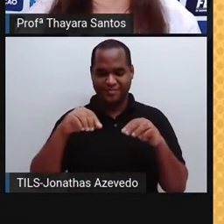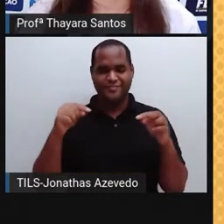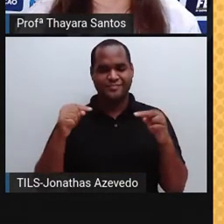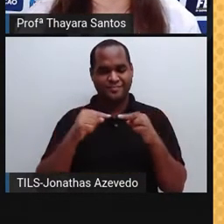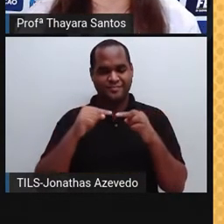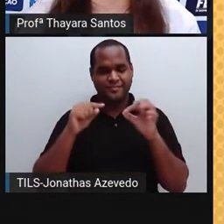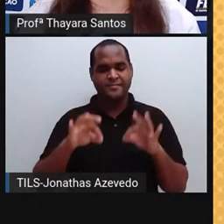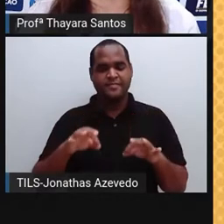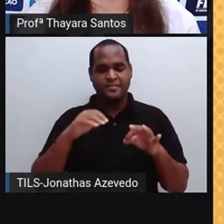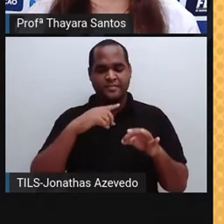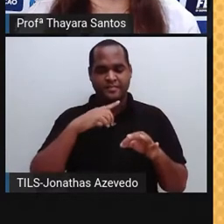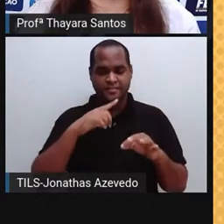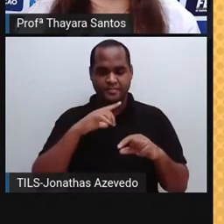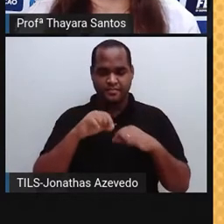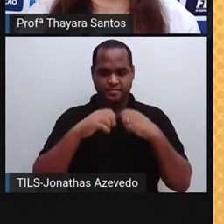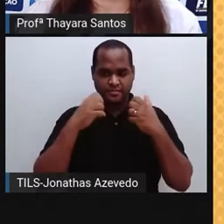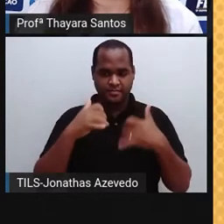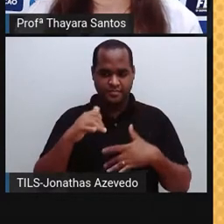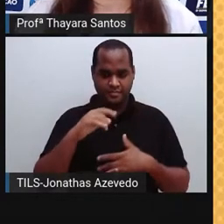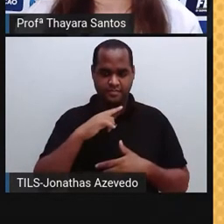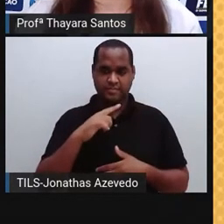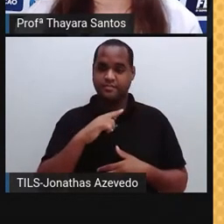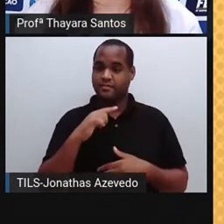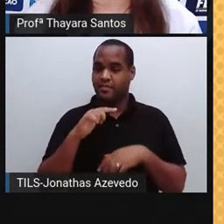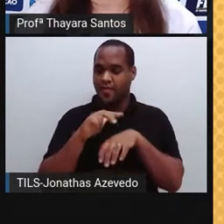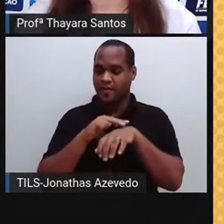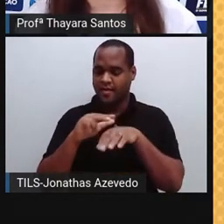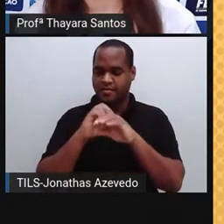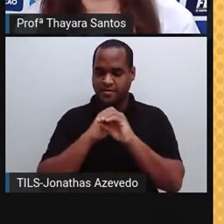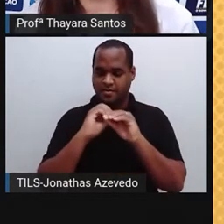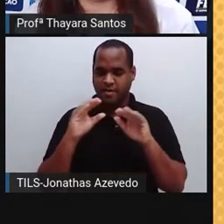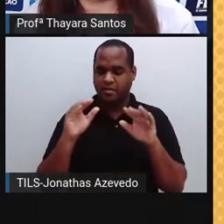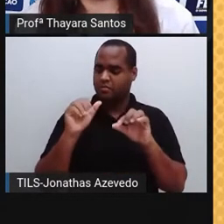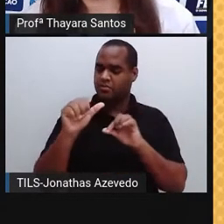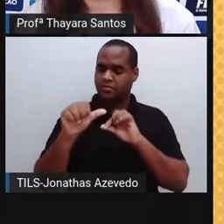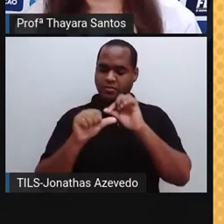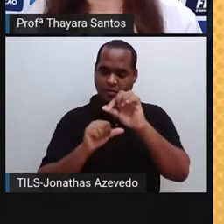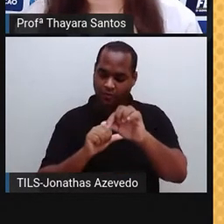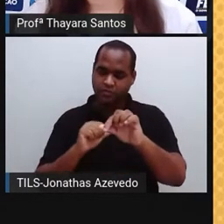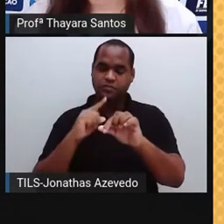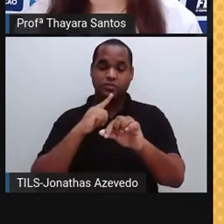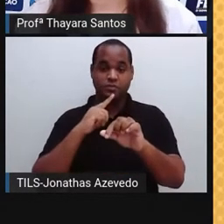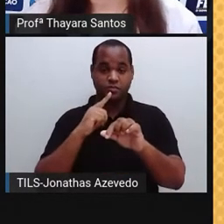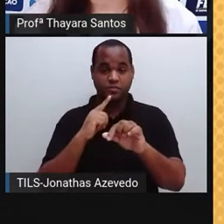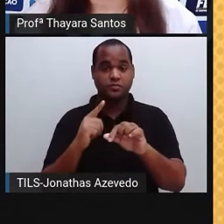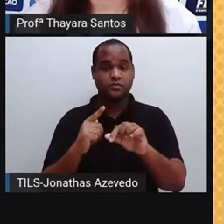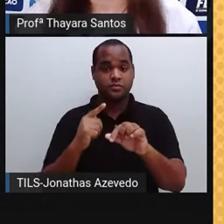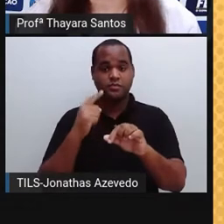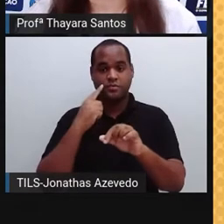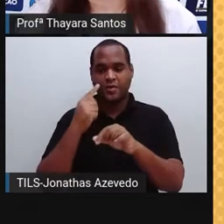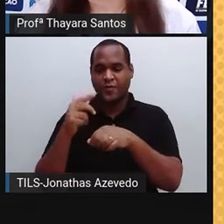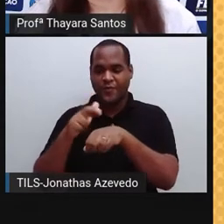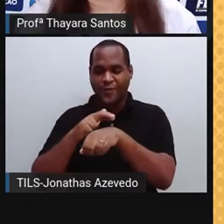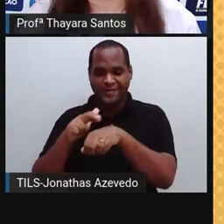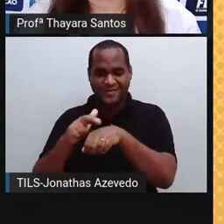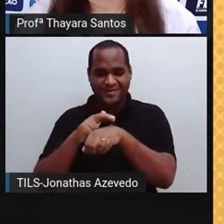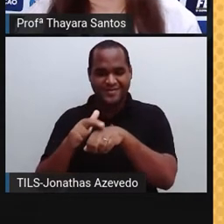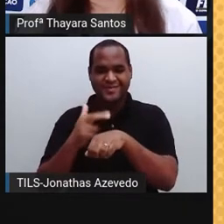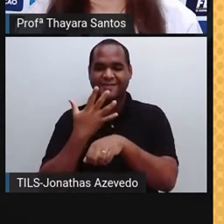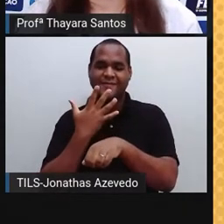Os que estão aqui em verde claro são os metais de transição. Os que estão em roxo aqui,